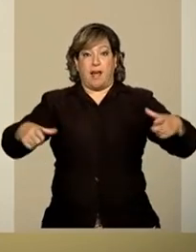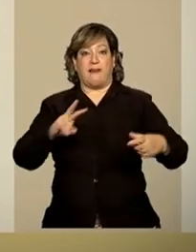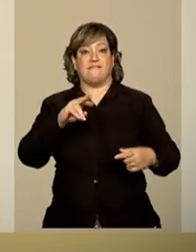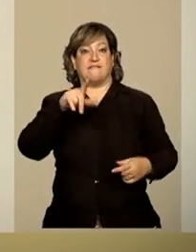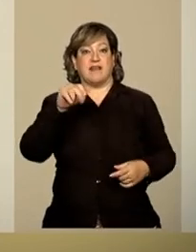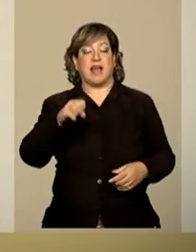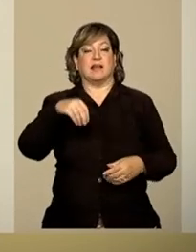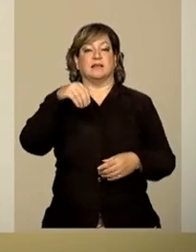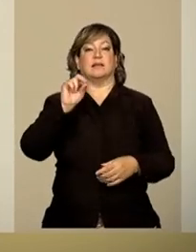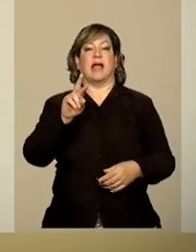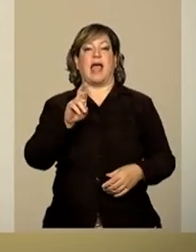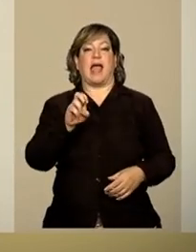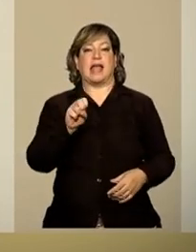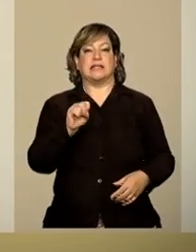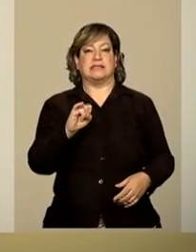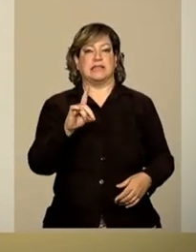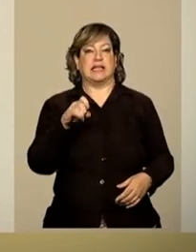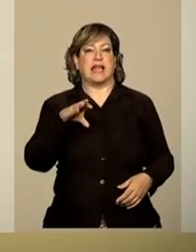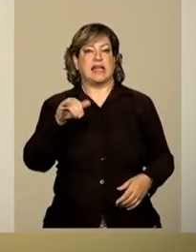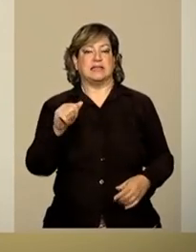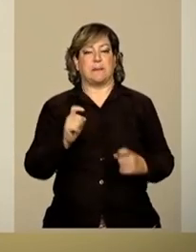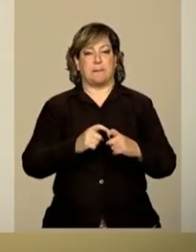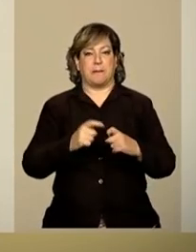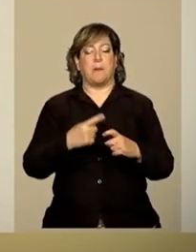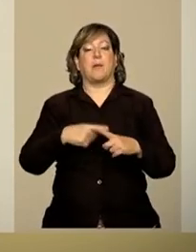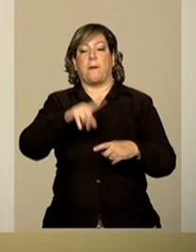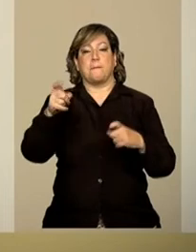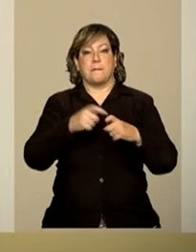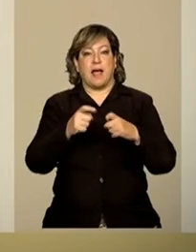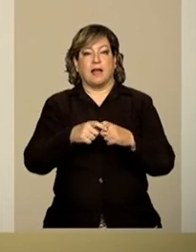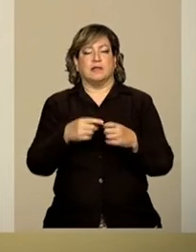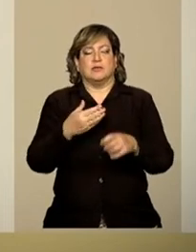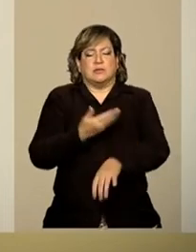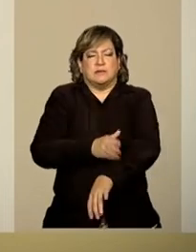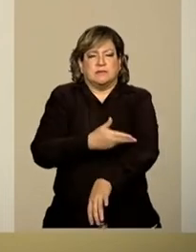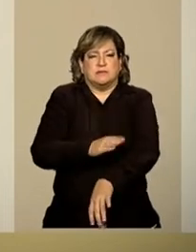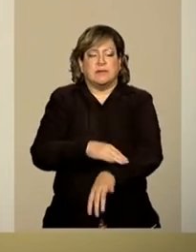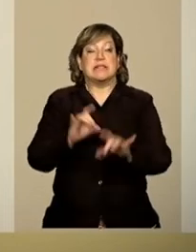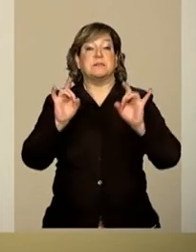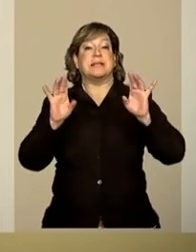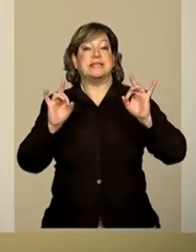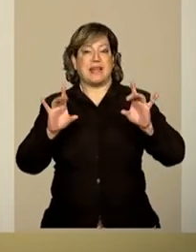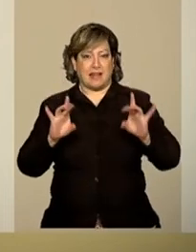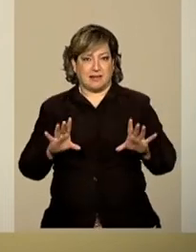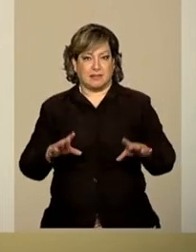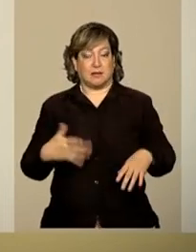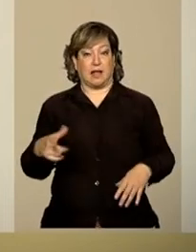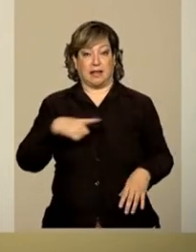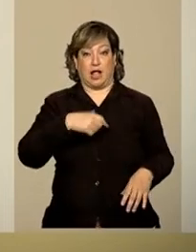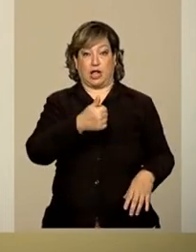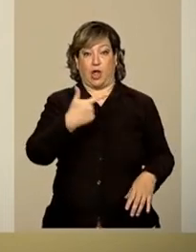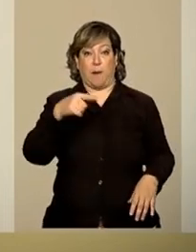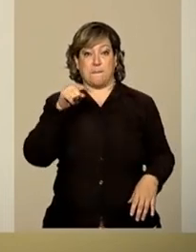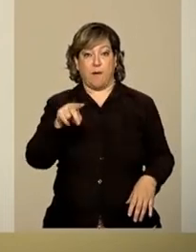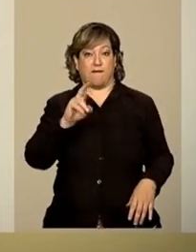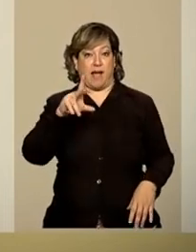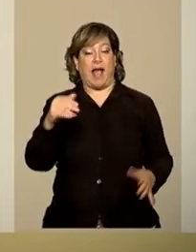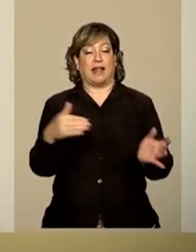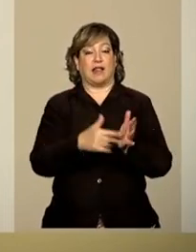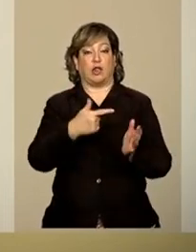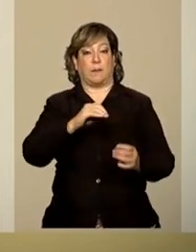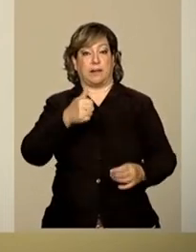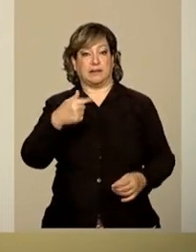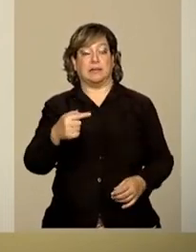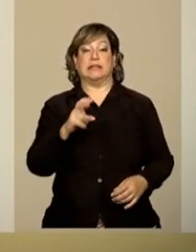vagas em residência médica que aquele período em que o médico que se especializa serão 12 mil vagas até 2017